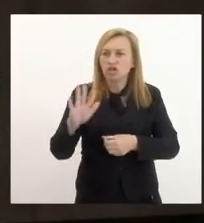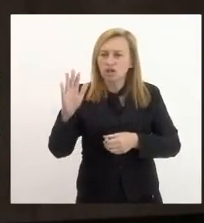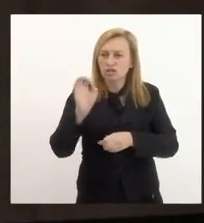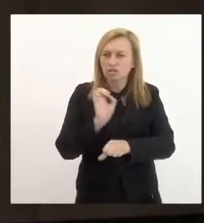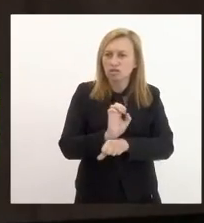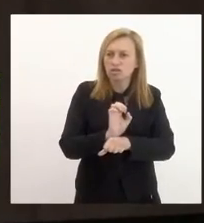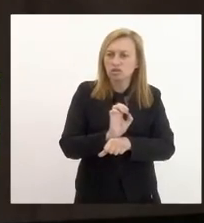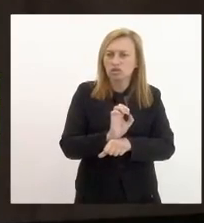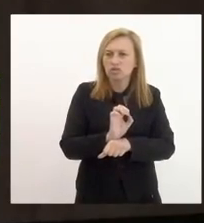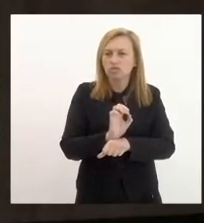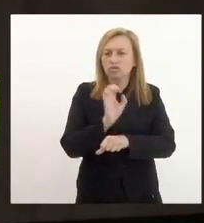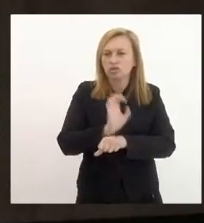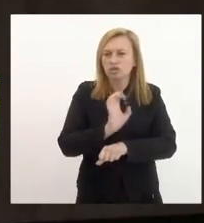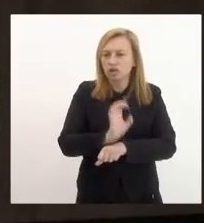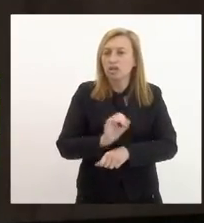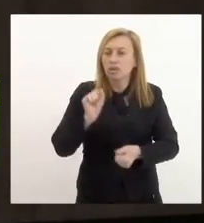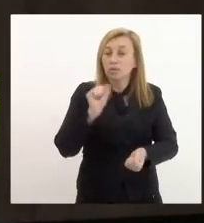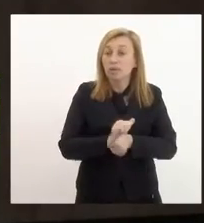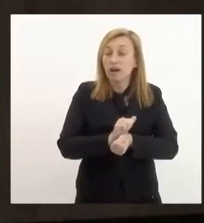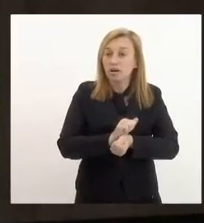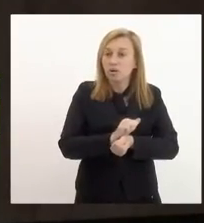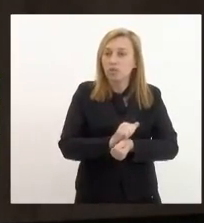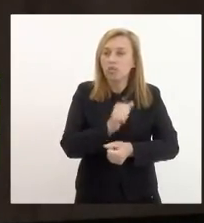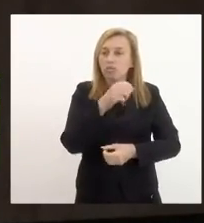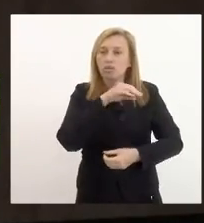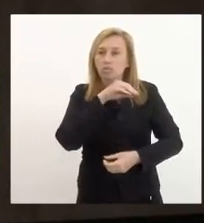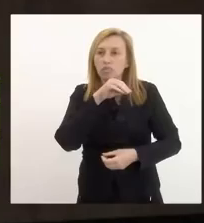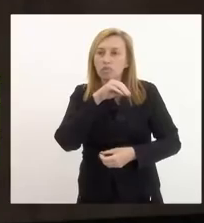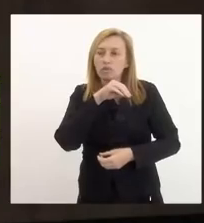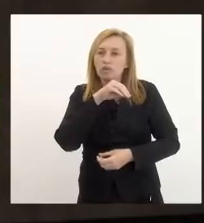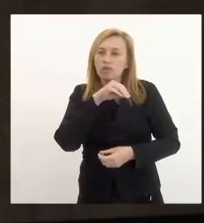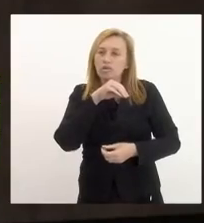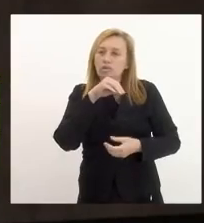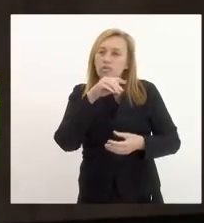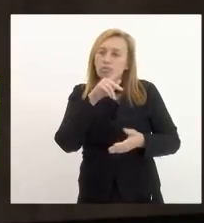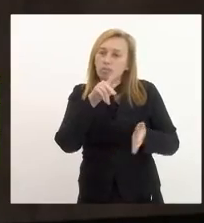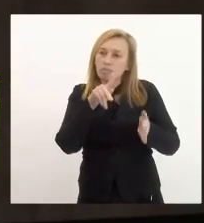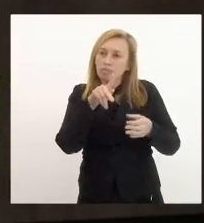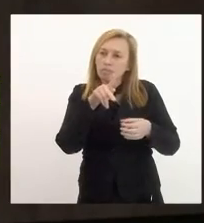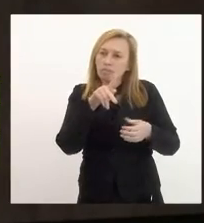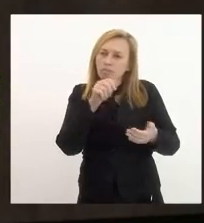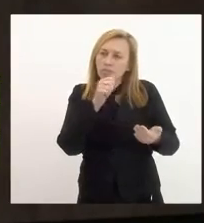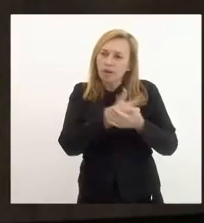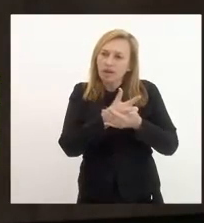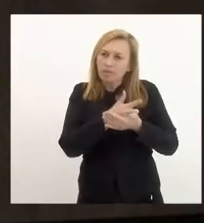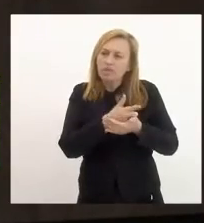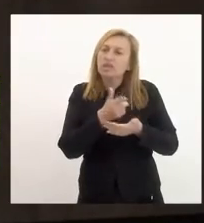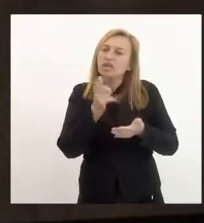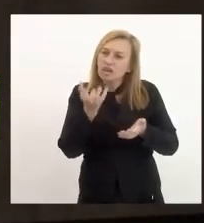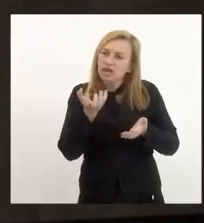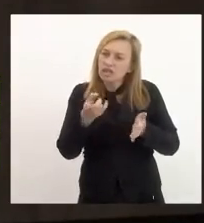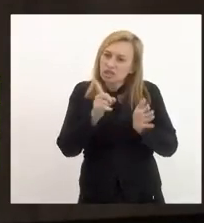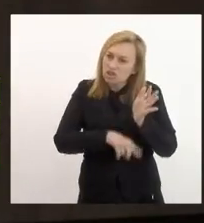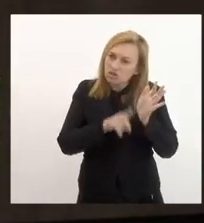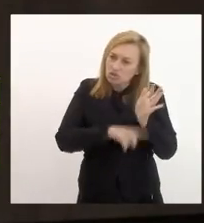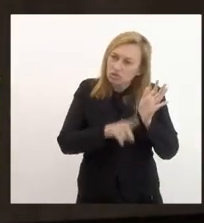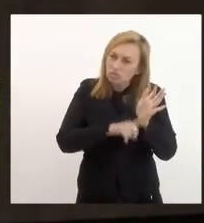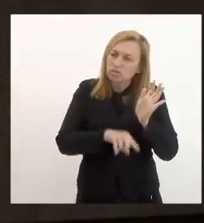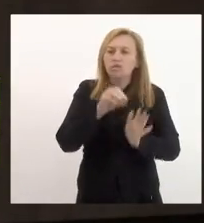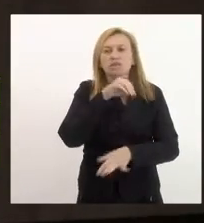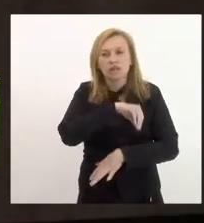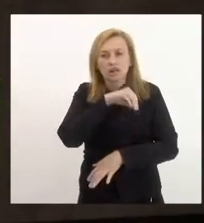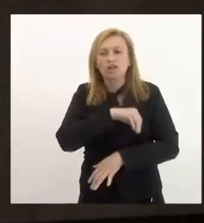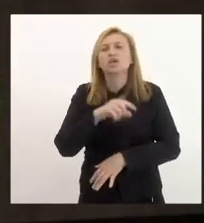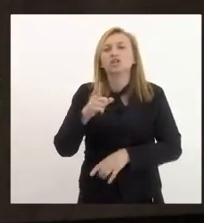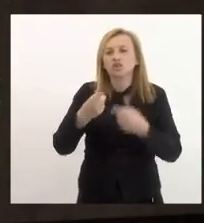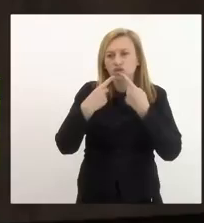suspendeu o pagamento e queria inclusive retroage os salários tá porque parece que a gente descobriu uma coisa mano a gente utiliza aqui